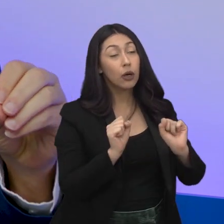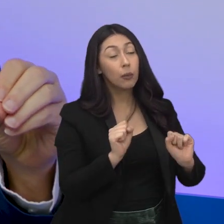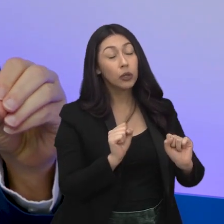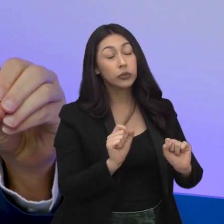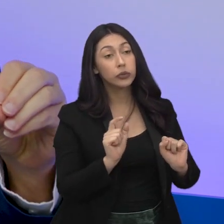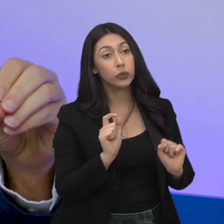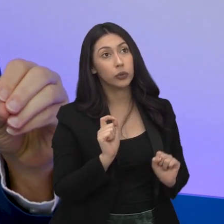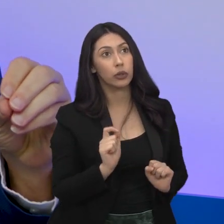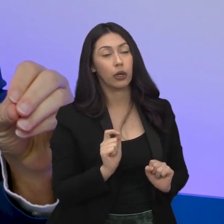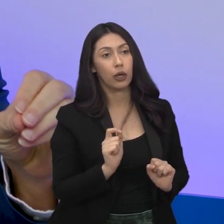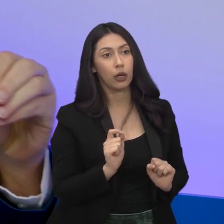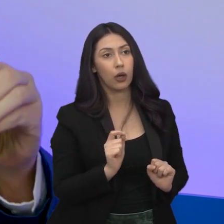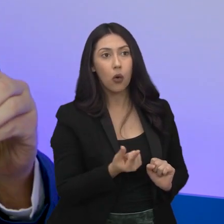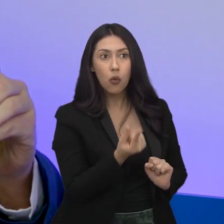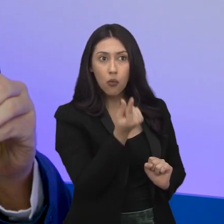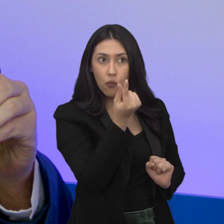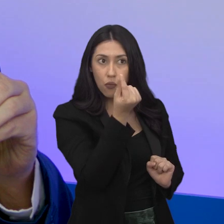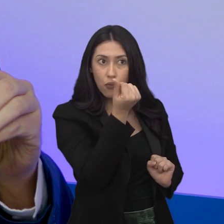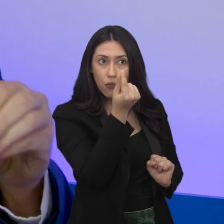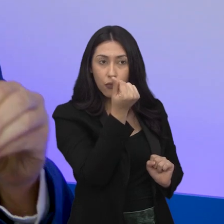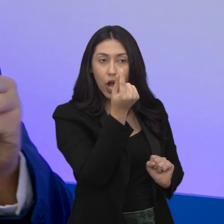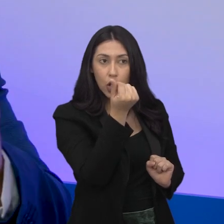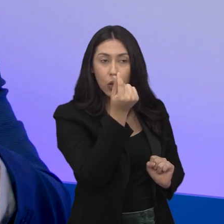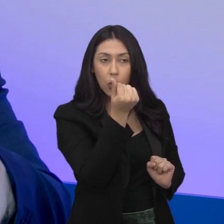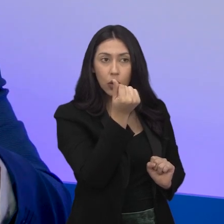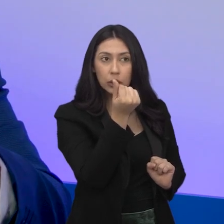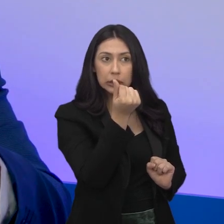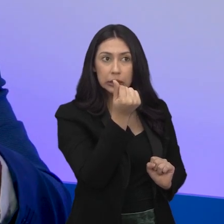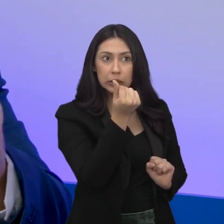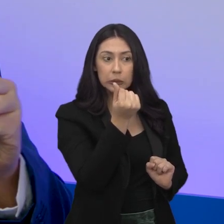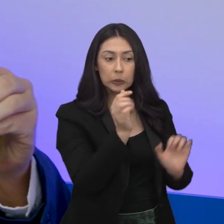pode acontecer é, no valor da taxa condominial,